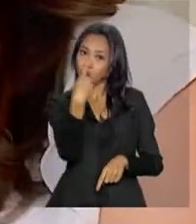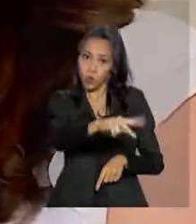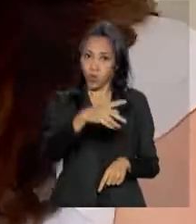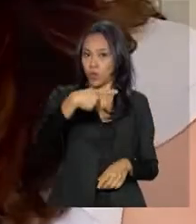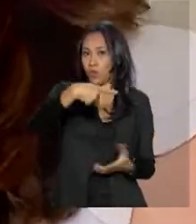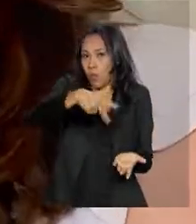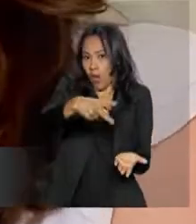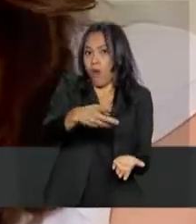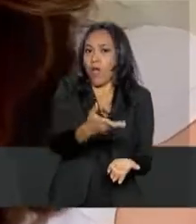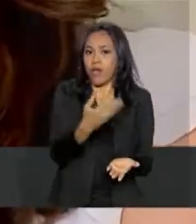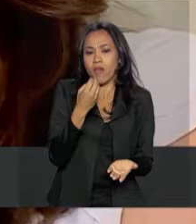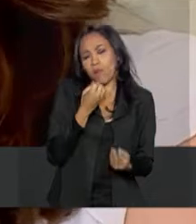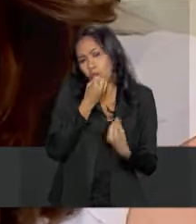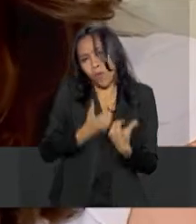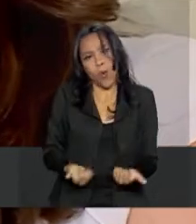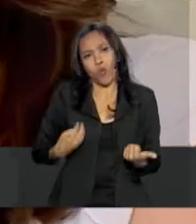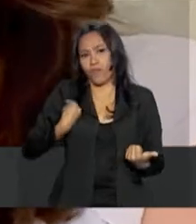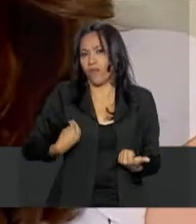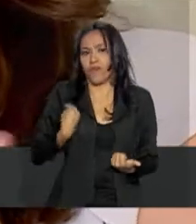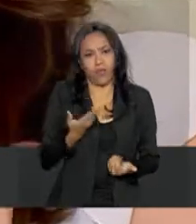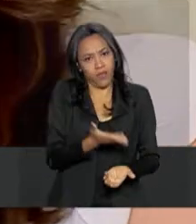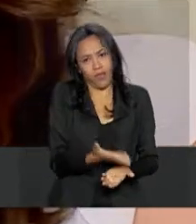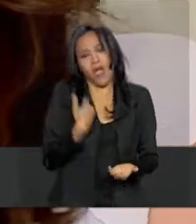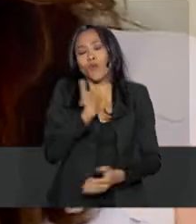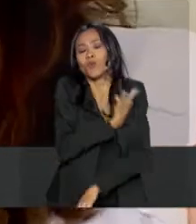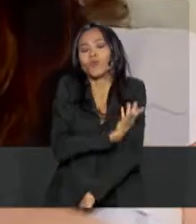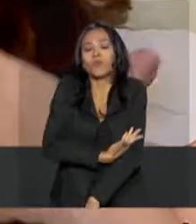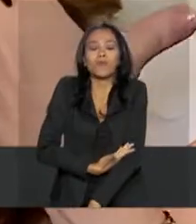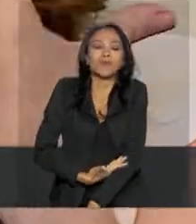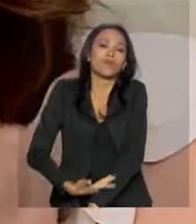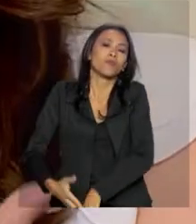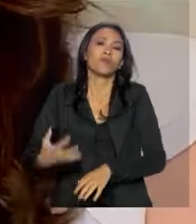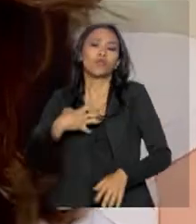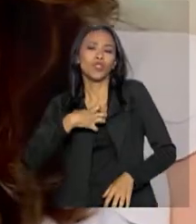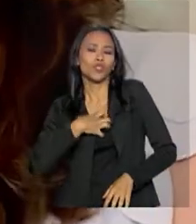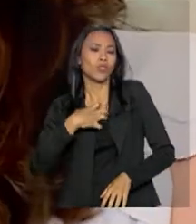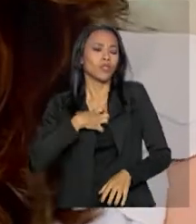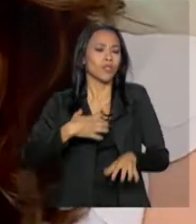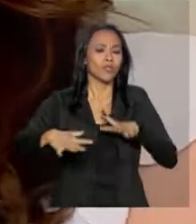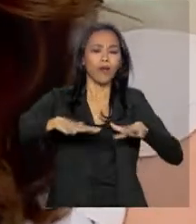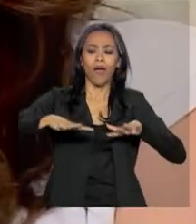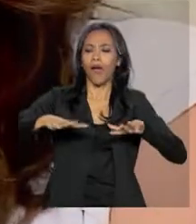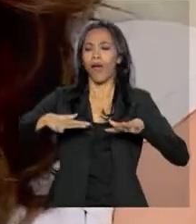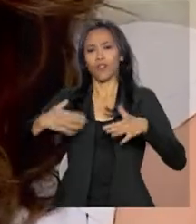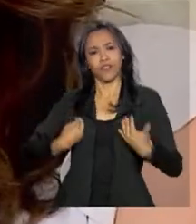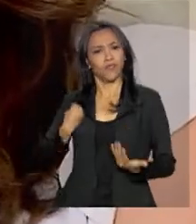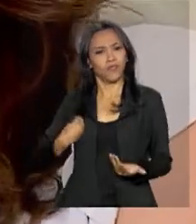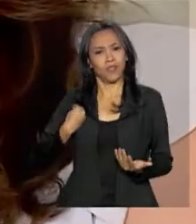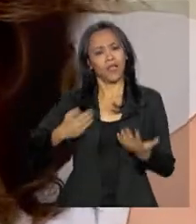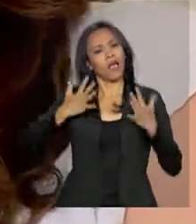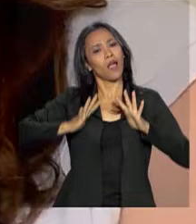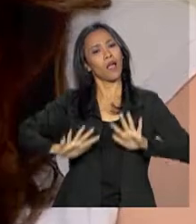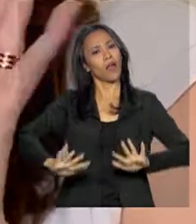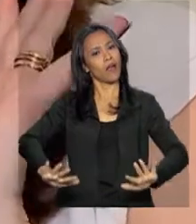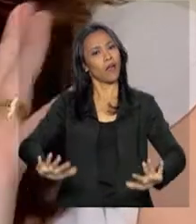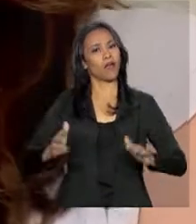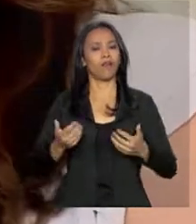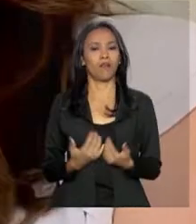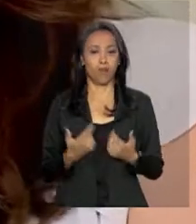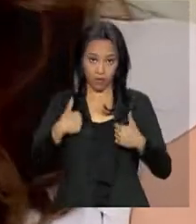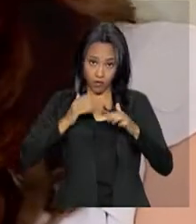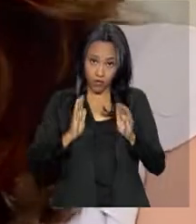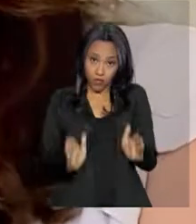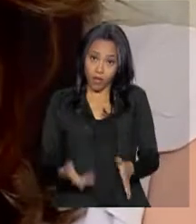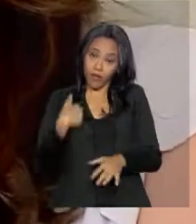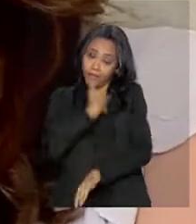é muito bom né é uma coisa que a gente se acostuma um ritmo de vida mais tranquilo eu já